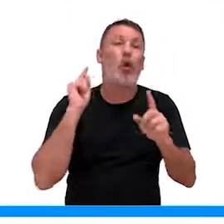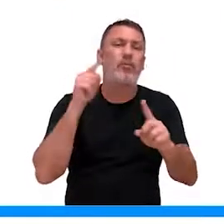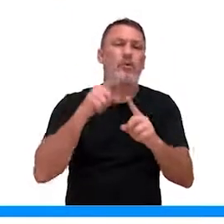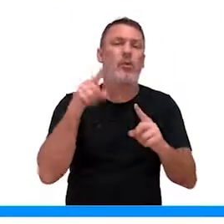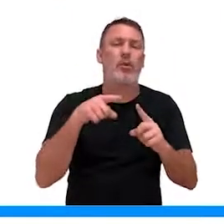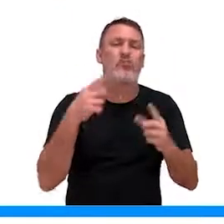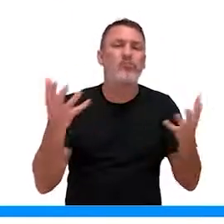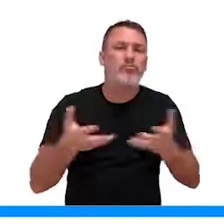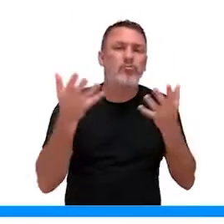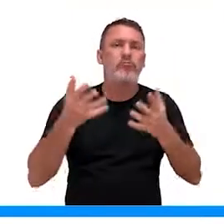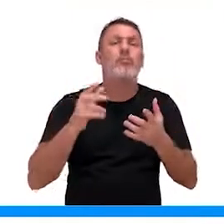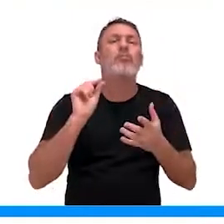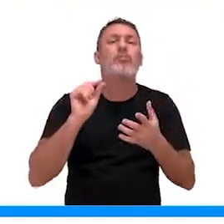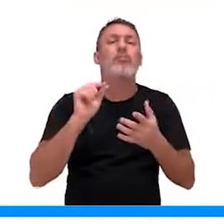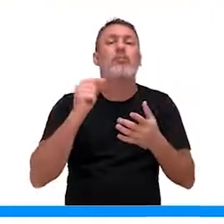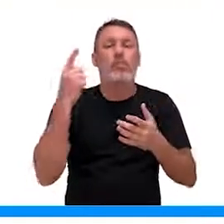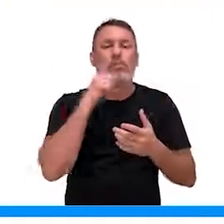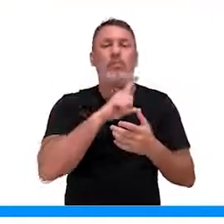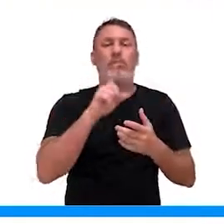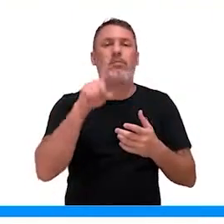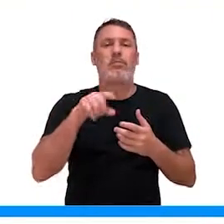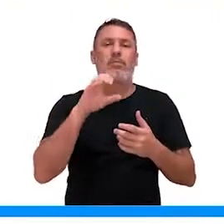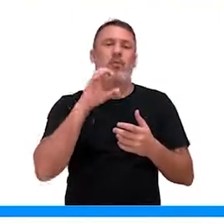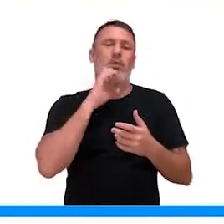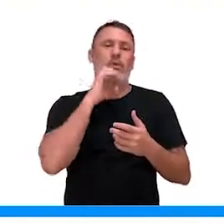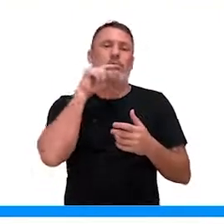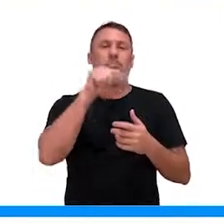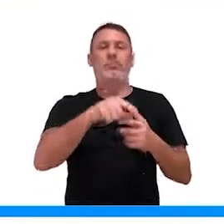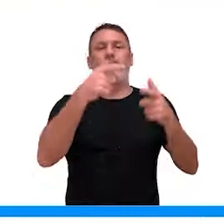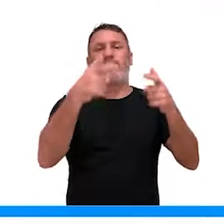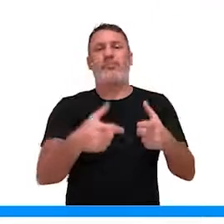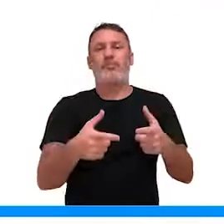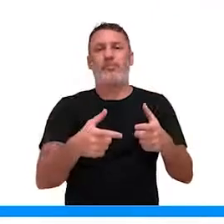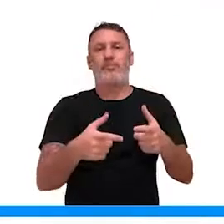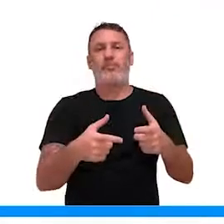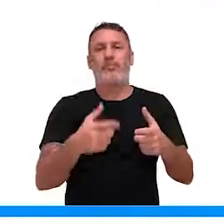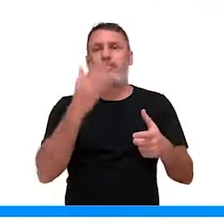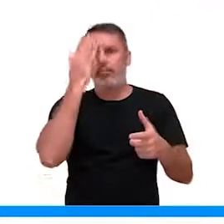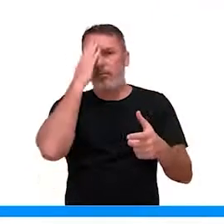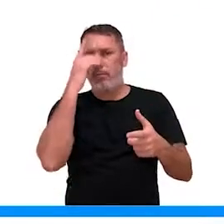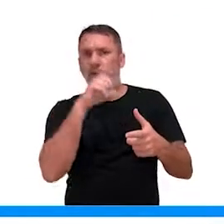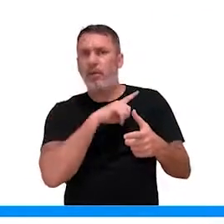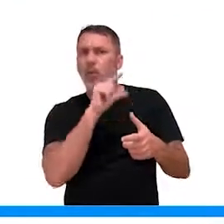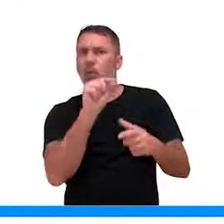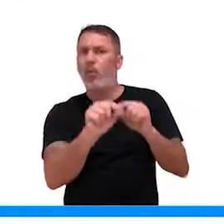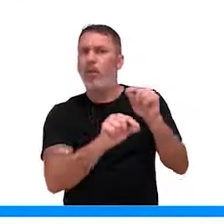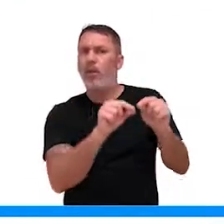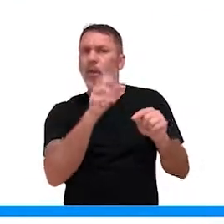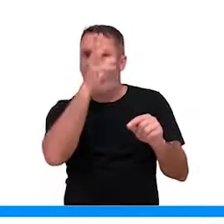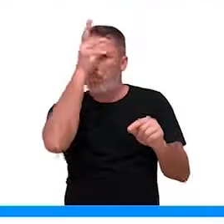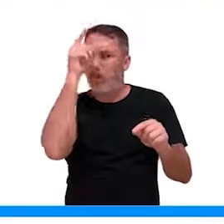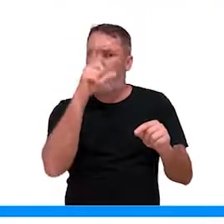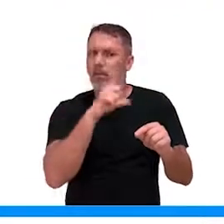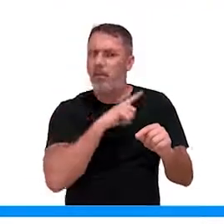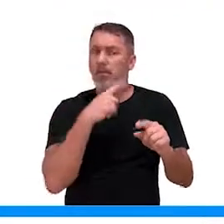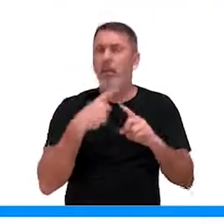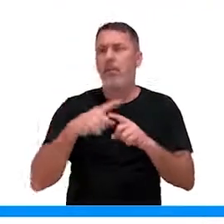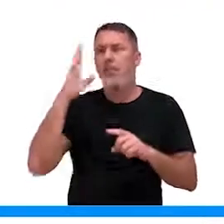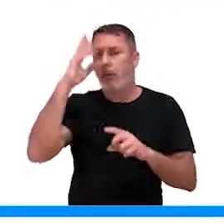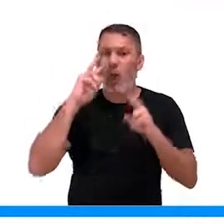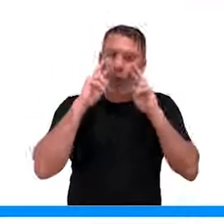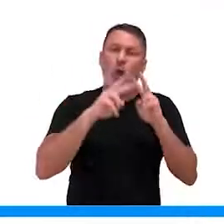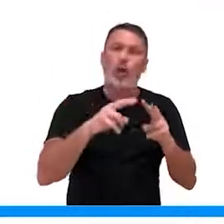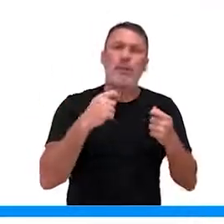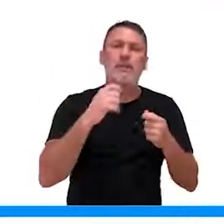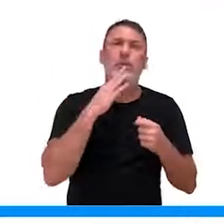objetivo, de garantir o conhecimento de recursos, de fato, de boa parte do nosso Brasil. Inclusive, na